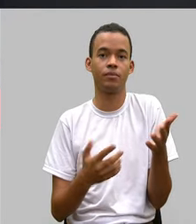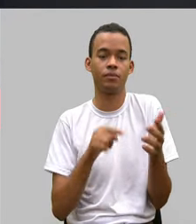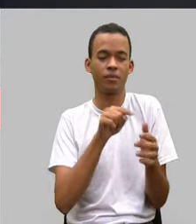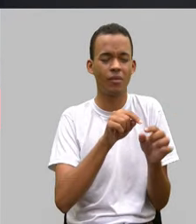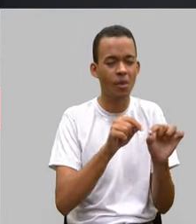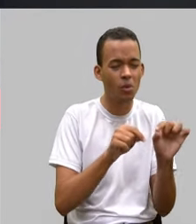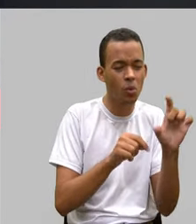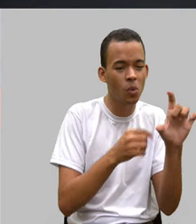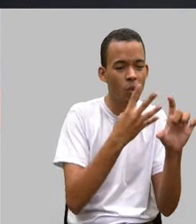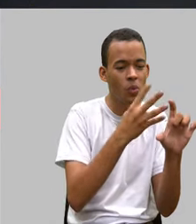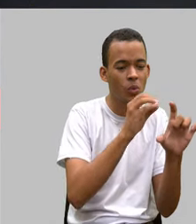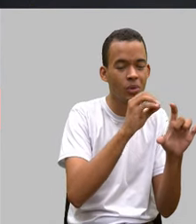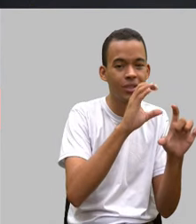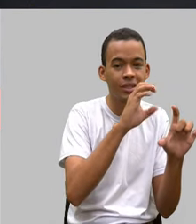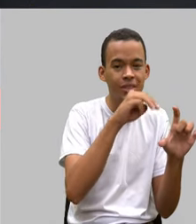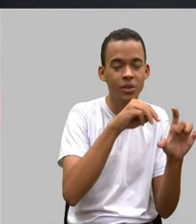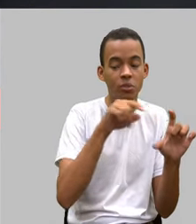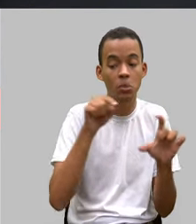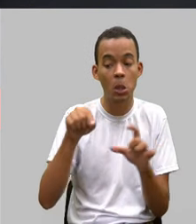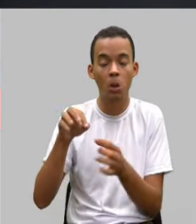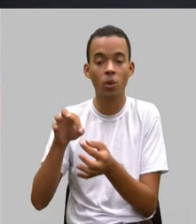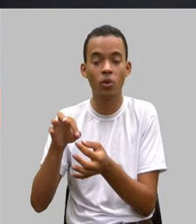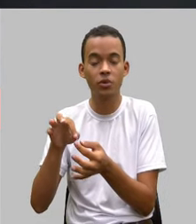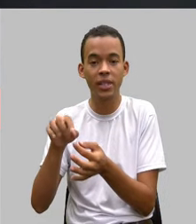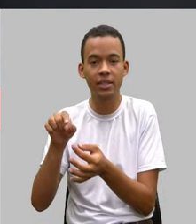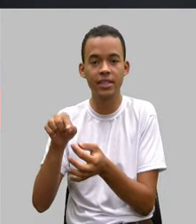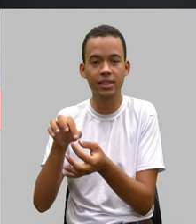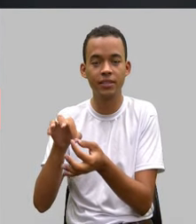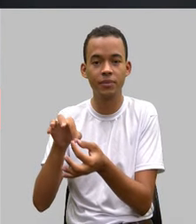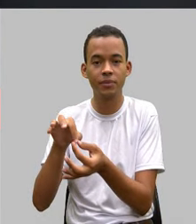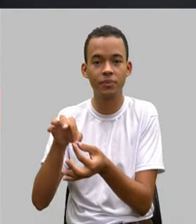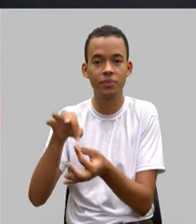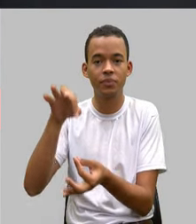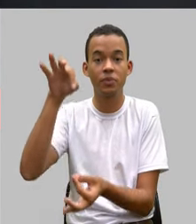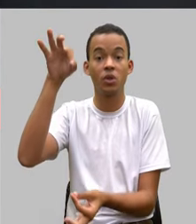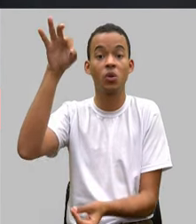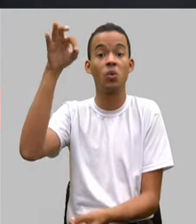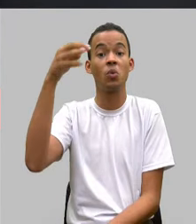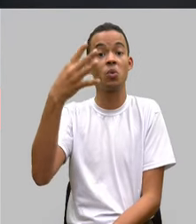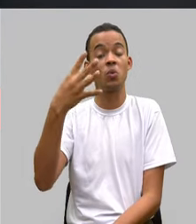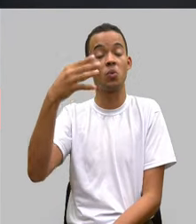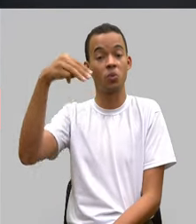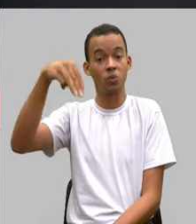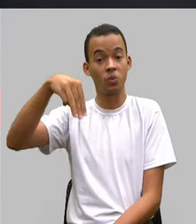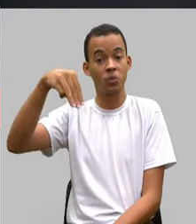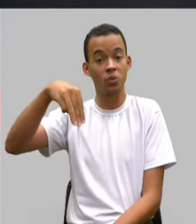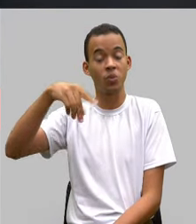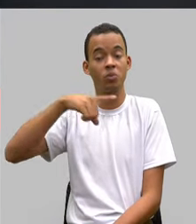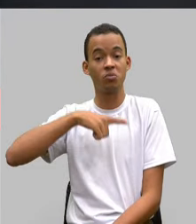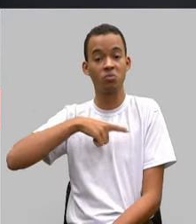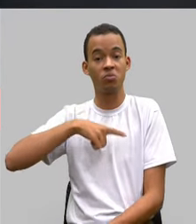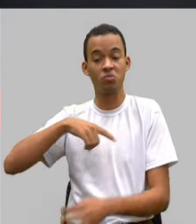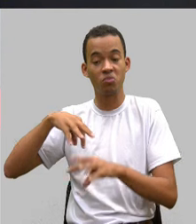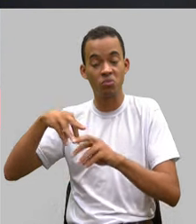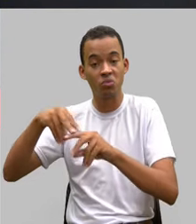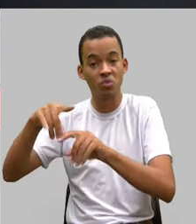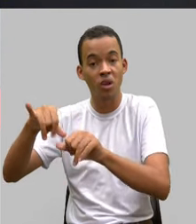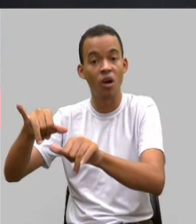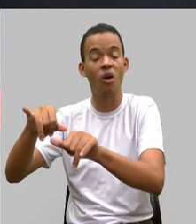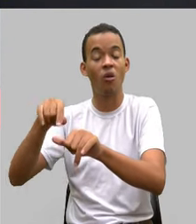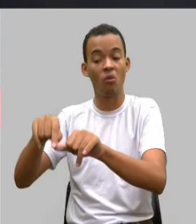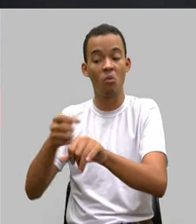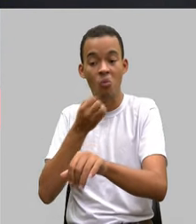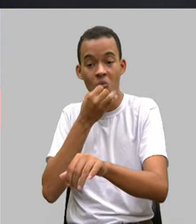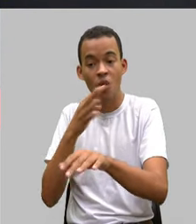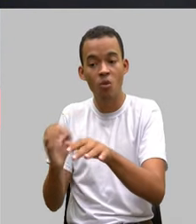de de comprimento e que a ação do Sol sobre essas substâncias transformava completamente